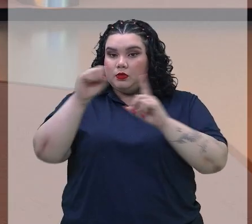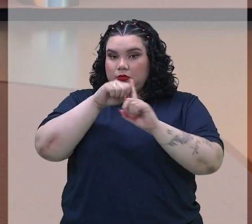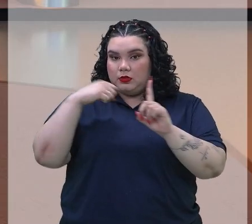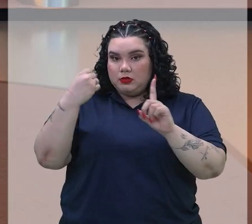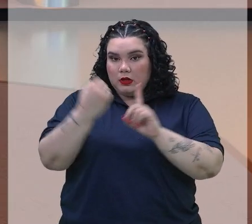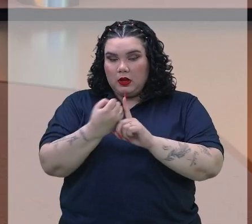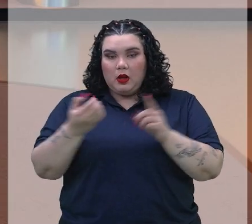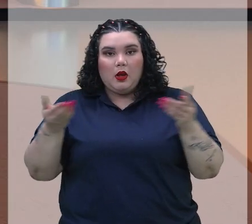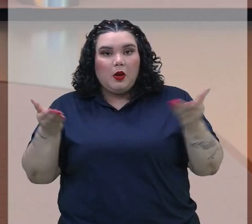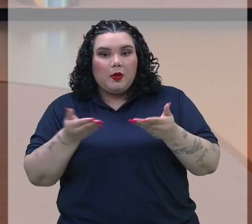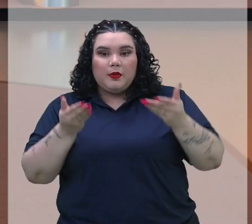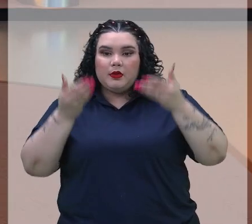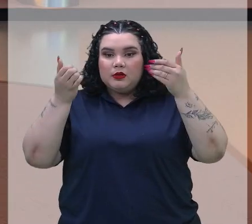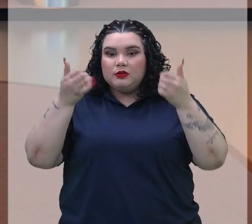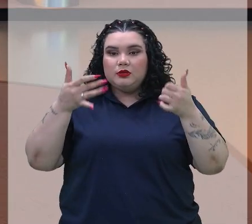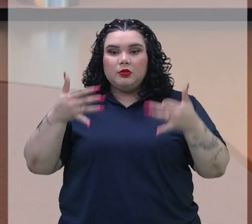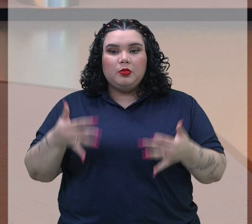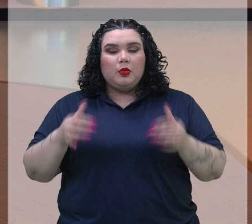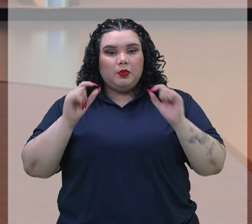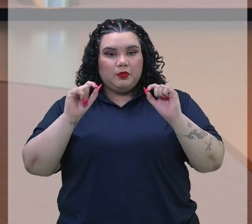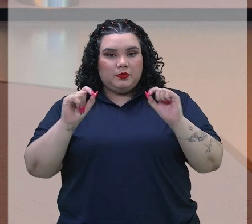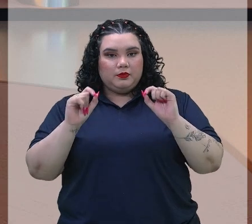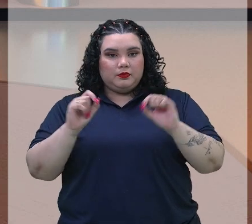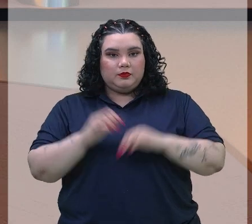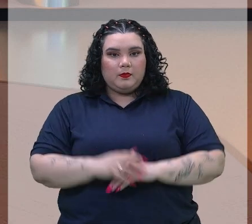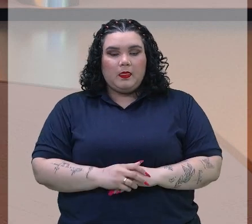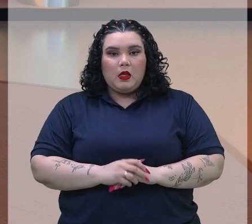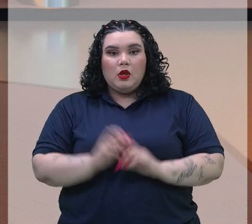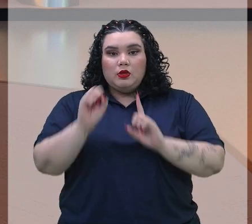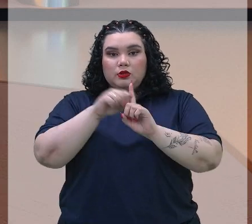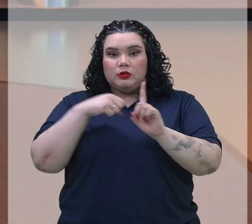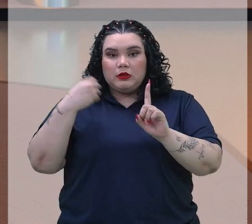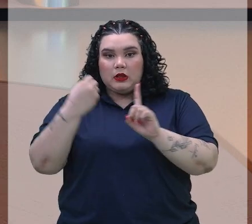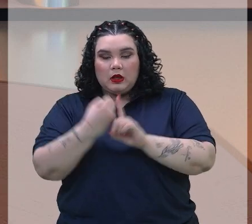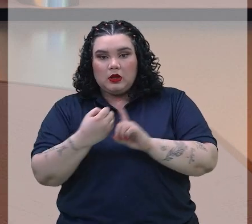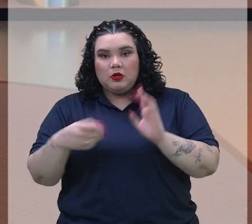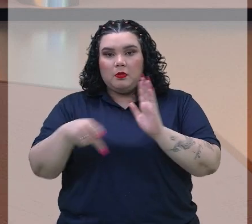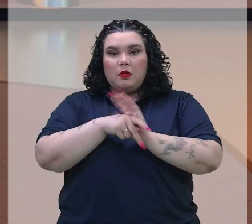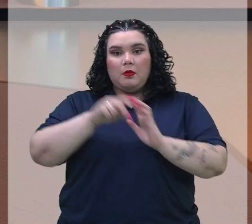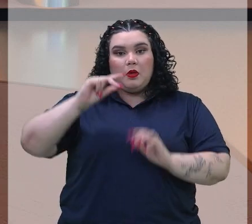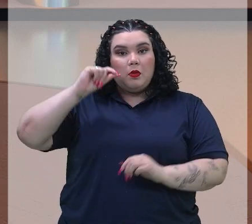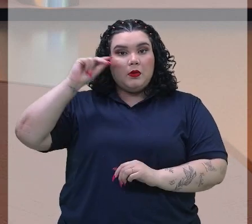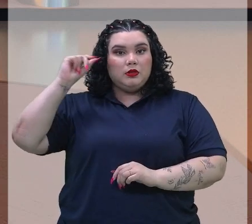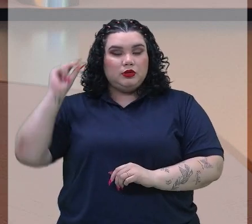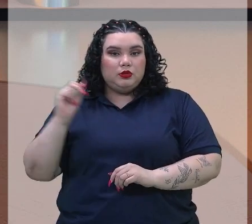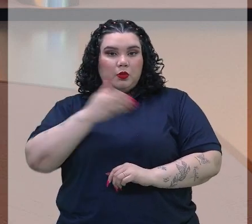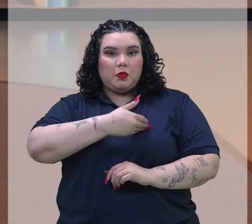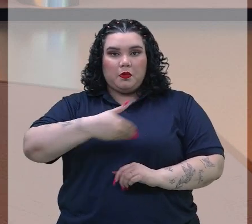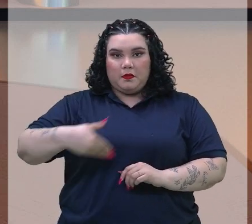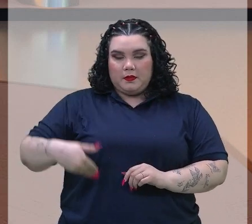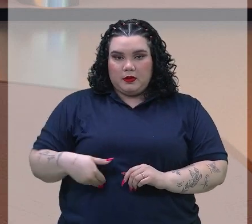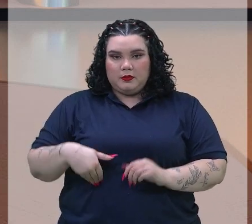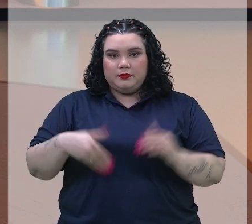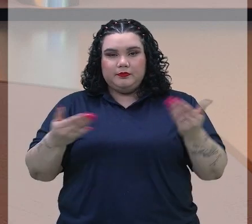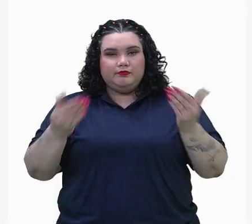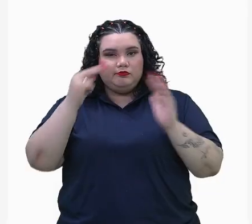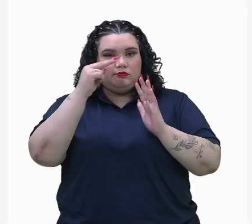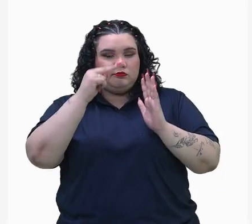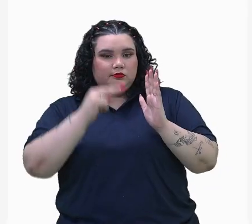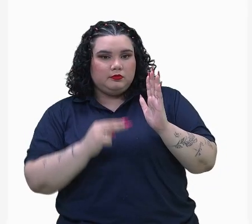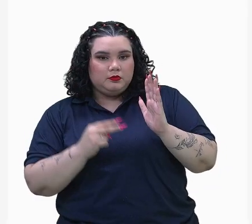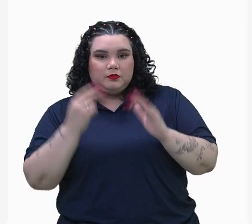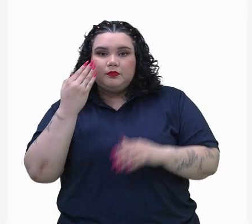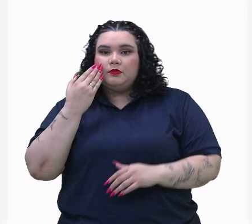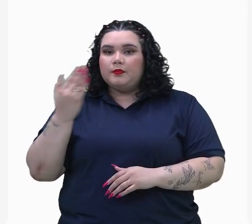chegar a ela, a sociedade do antigo regime. Vamos voltar uma cartela, vamos lá, gente? Para a gente entender melhor a sociedade, vamos